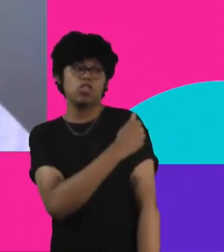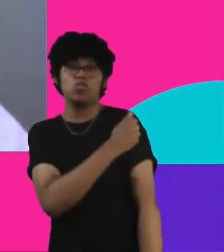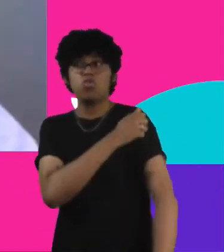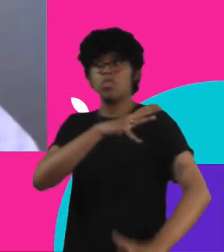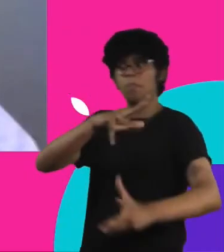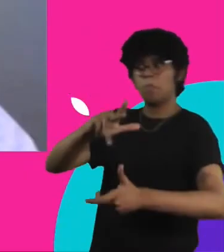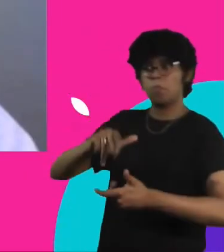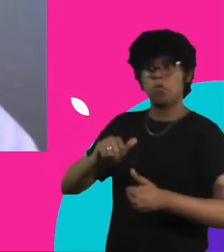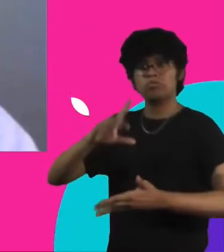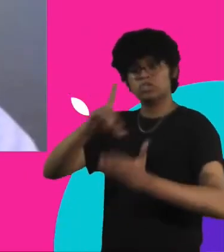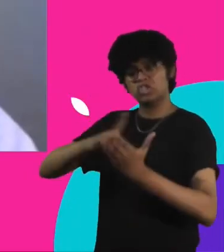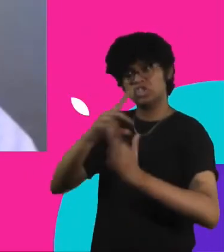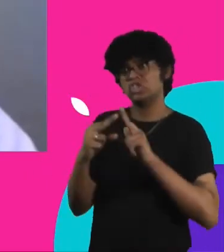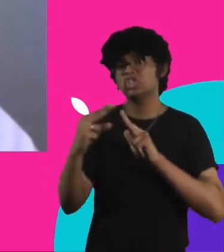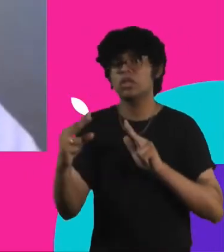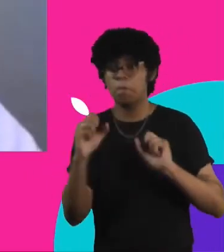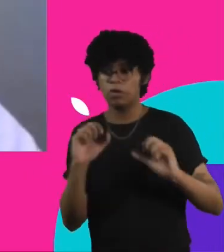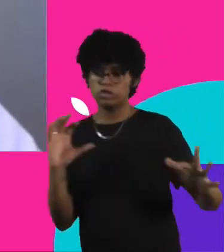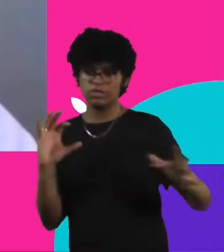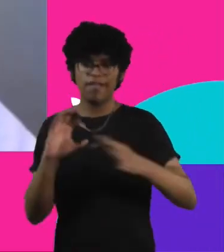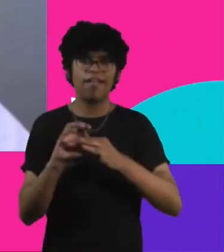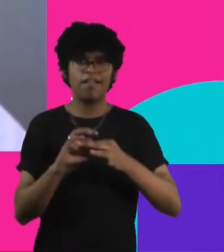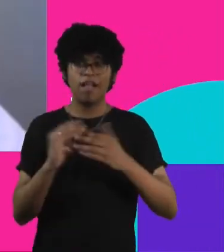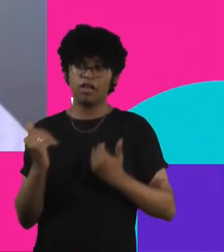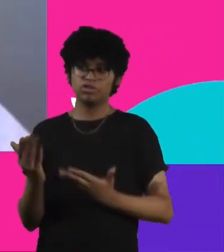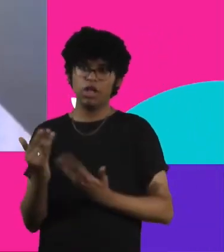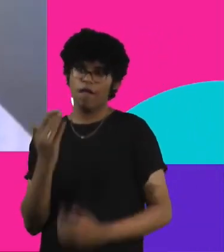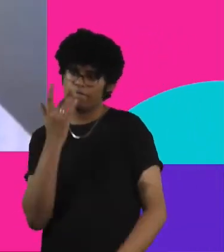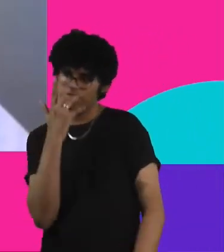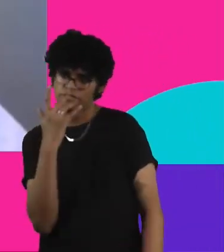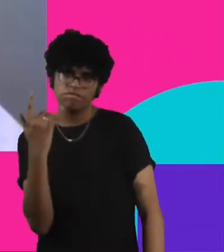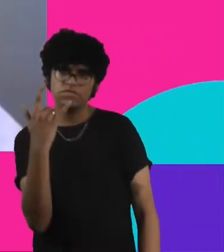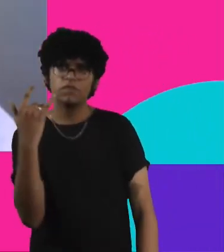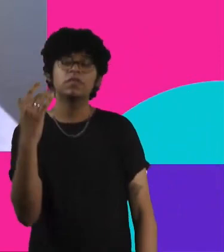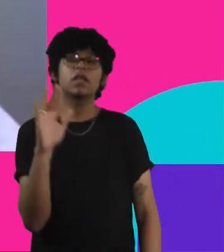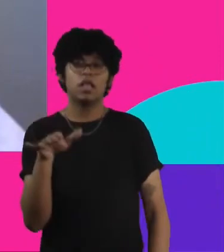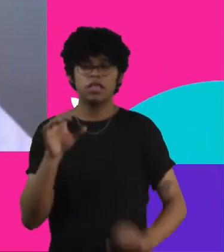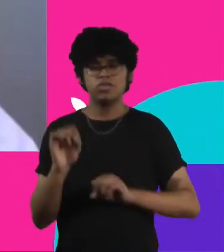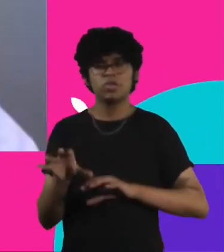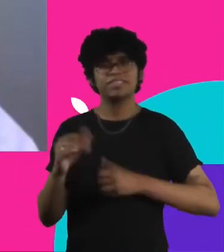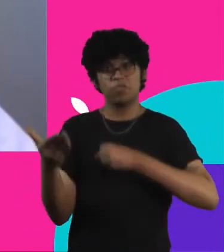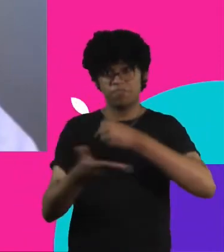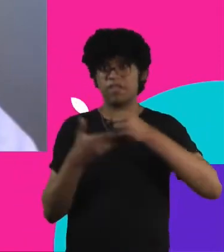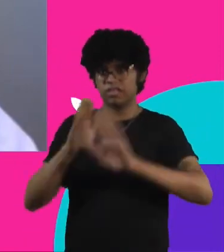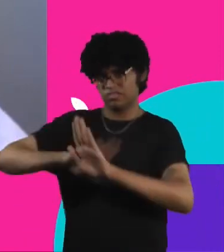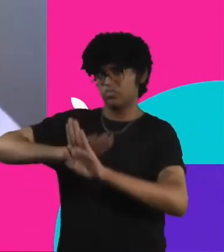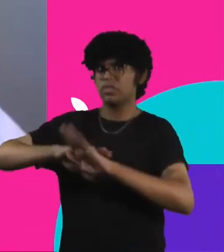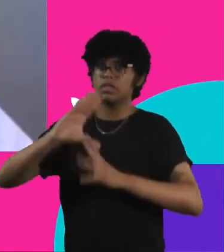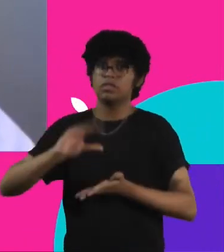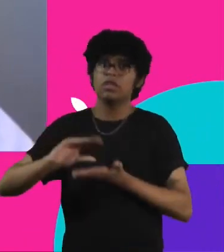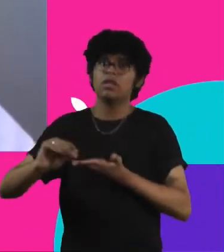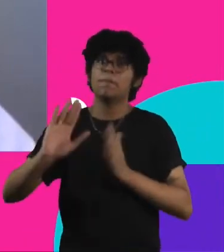esse universo virtual que é tão atrativo para os jovens. Então, a gente pode conseguir, através de uma educação baseada nos dados, adequar isso